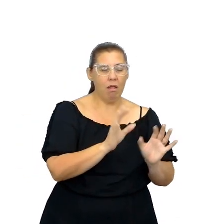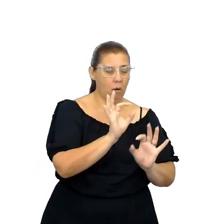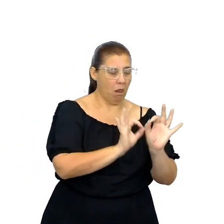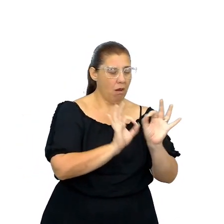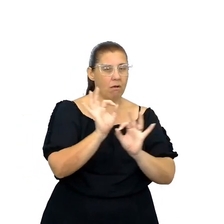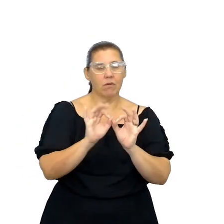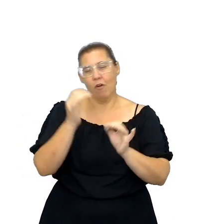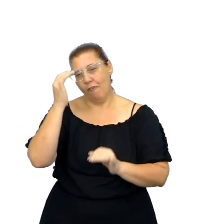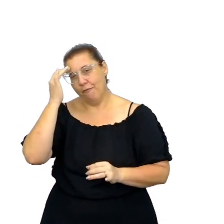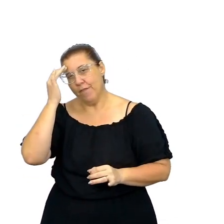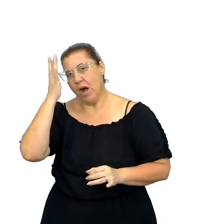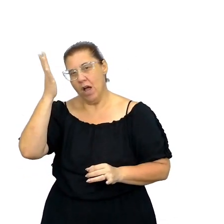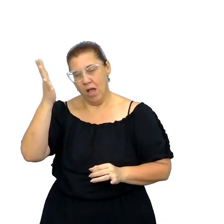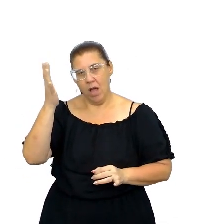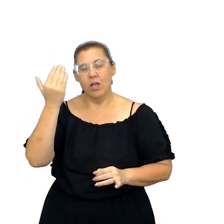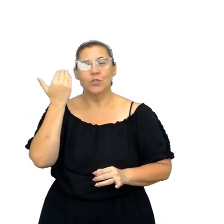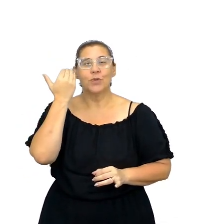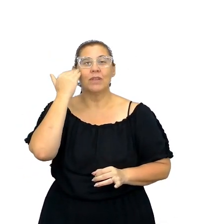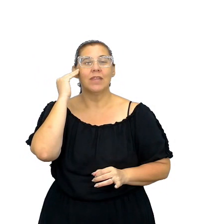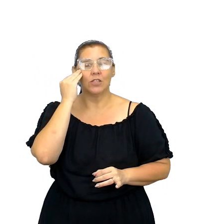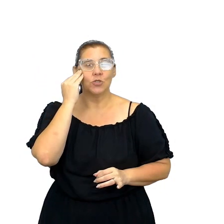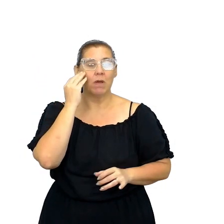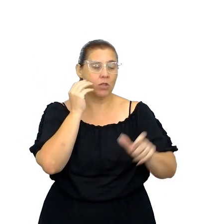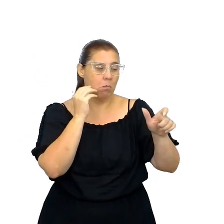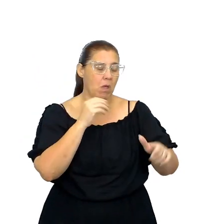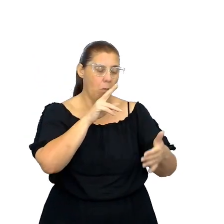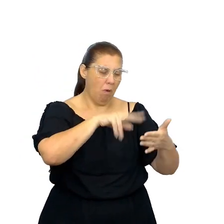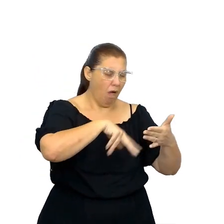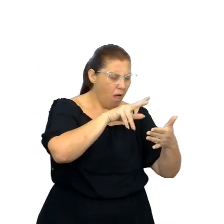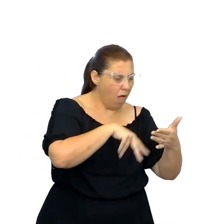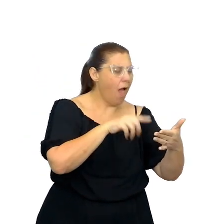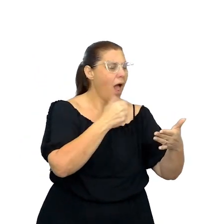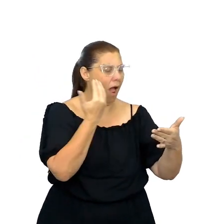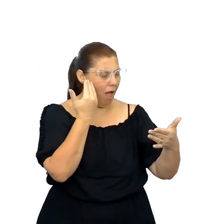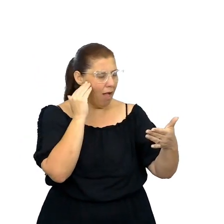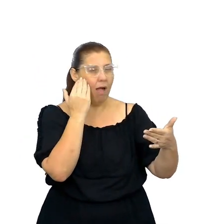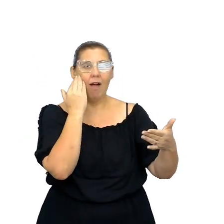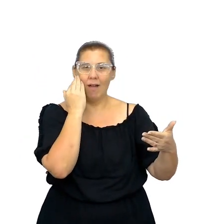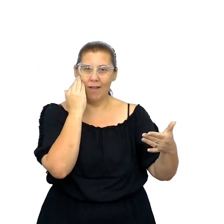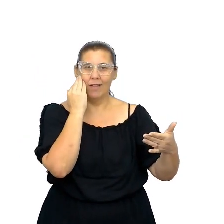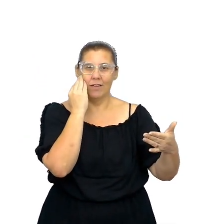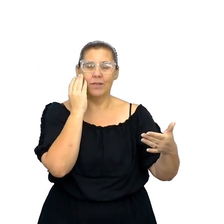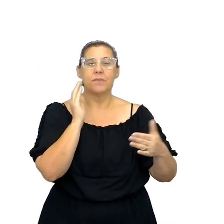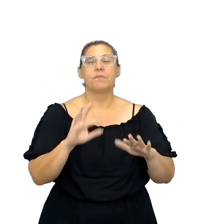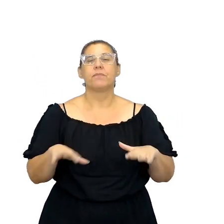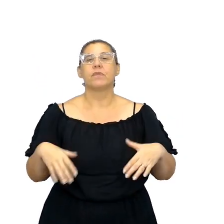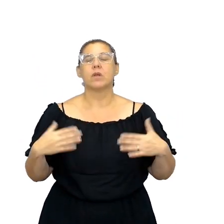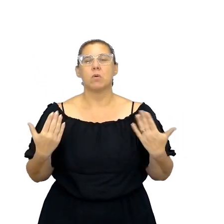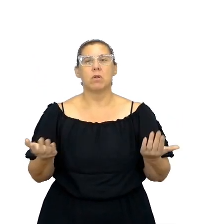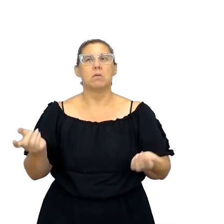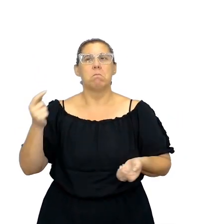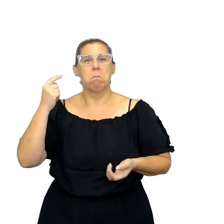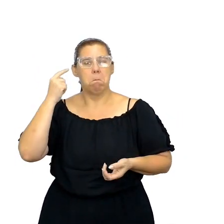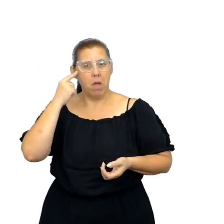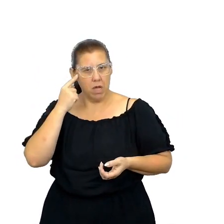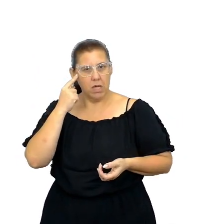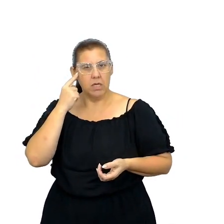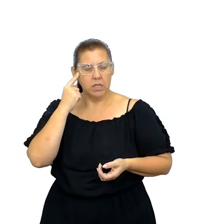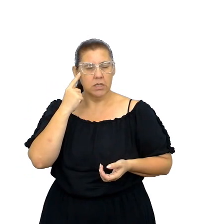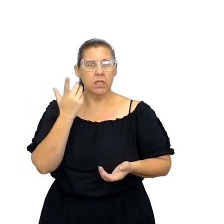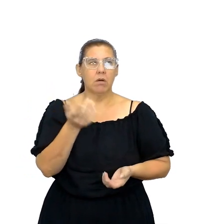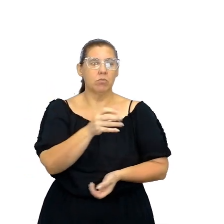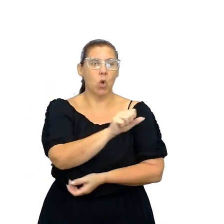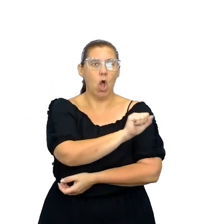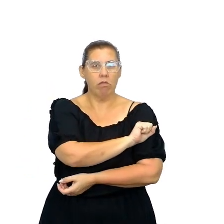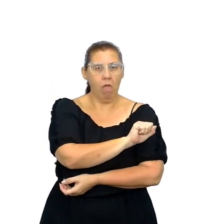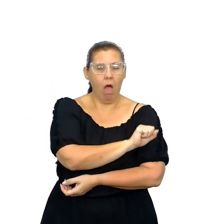mais facilmente a compreensão do leitor em relação à progressão textual. Quando nós pensamos aqui no 8º ano,